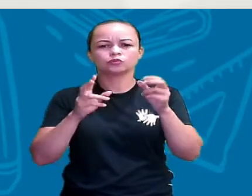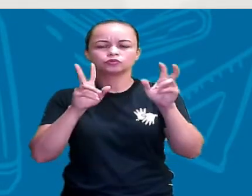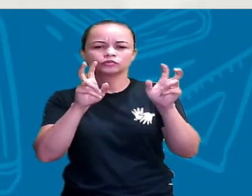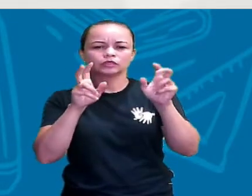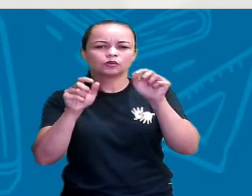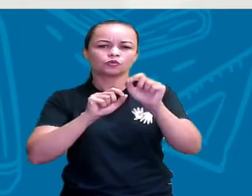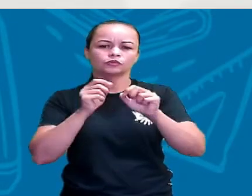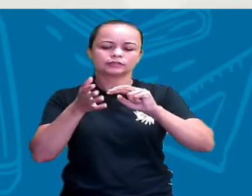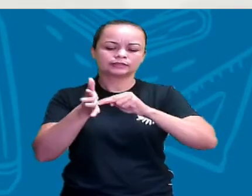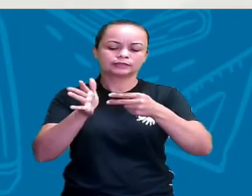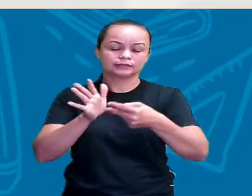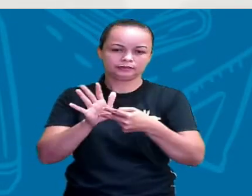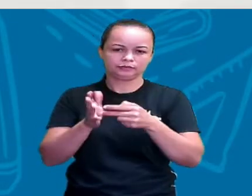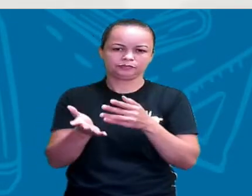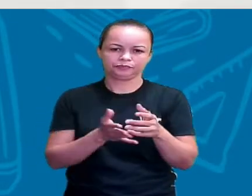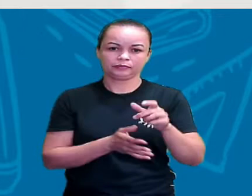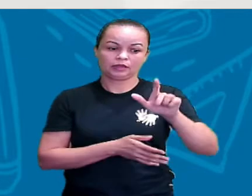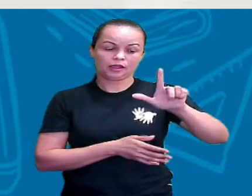significa. Eu tenho o seguinte, ó,